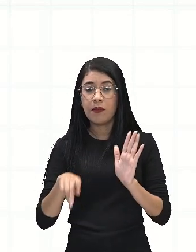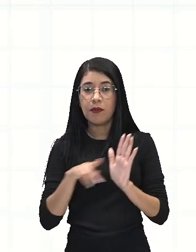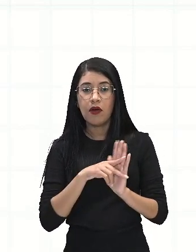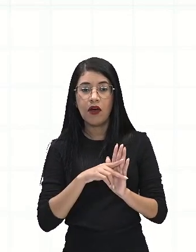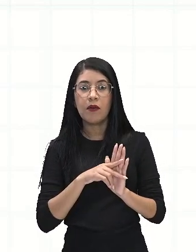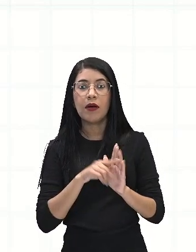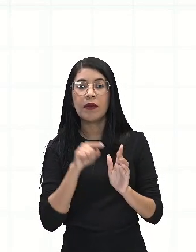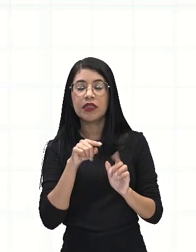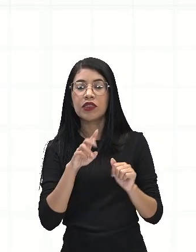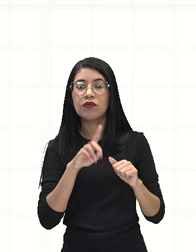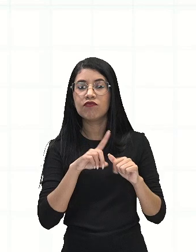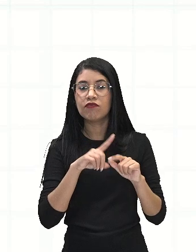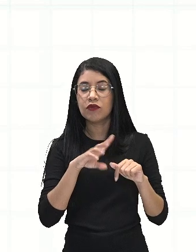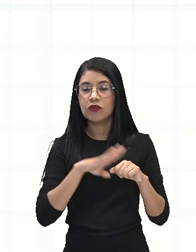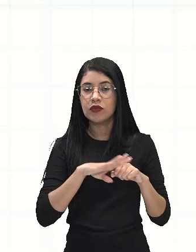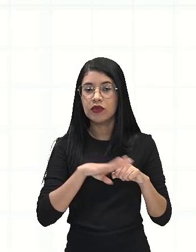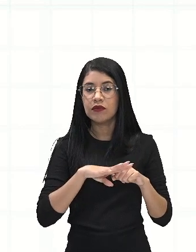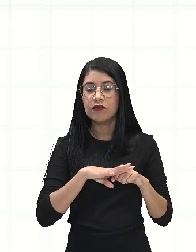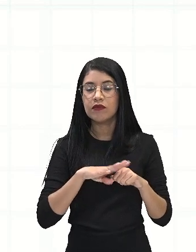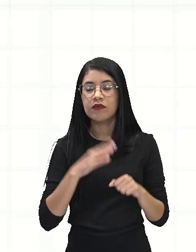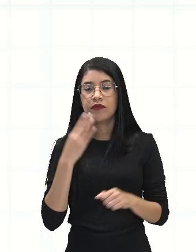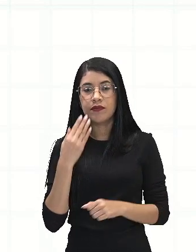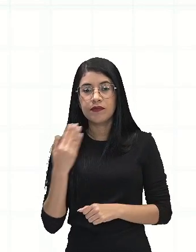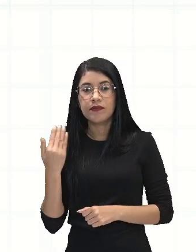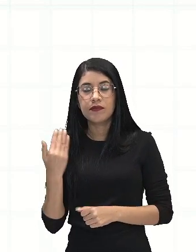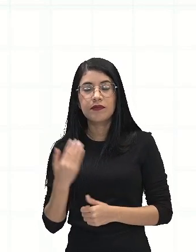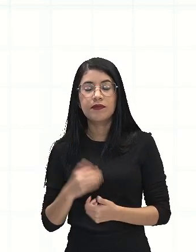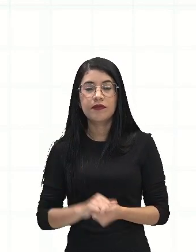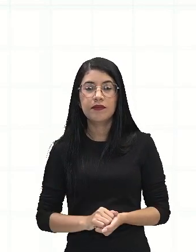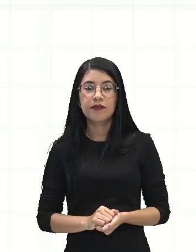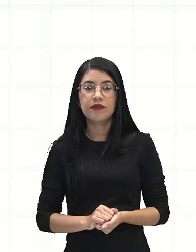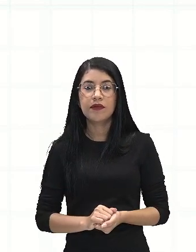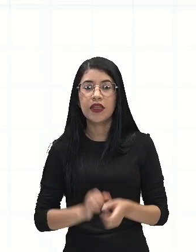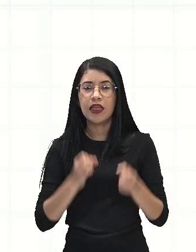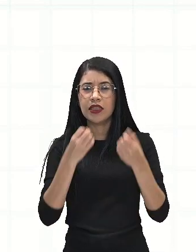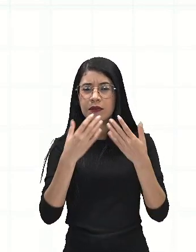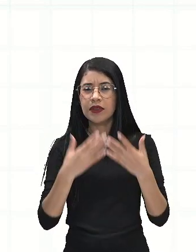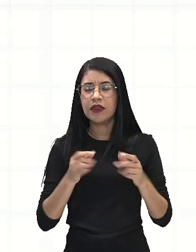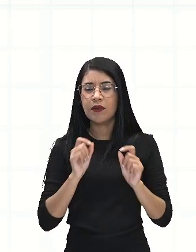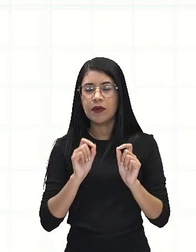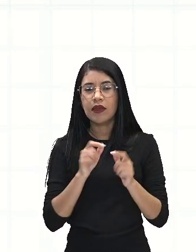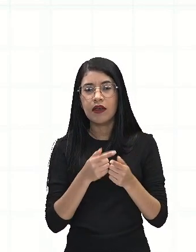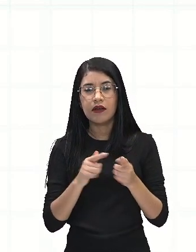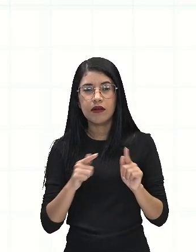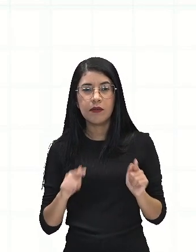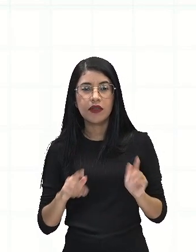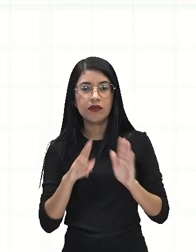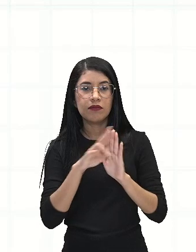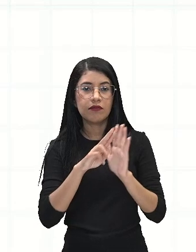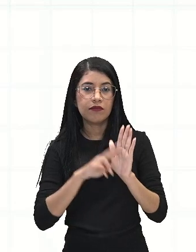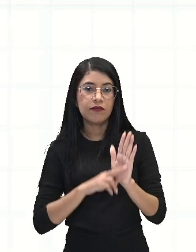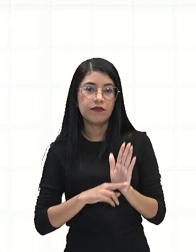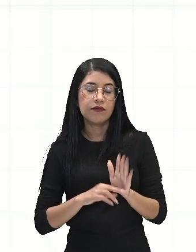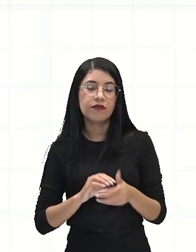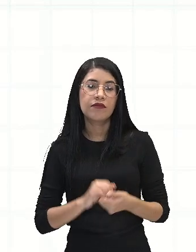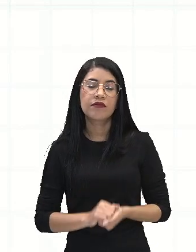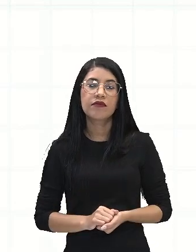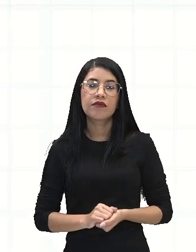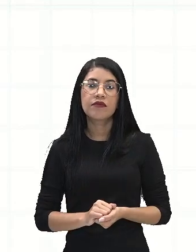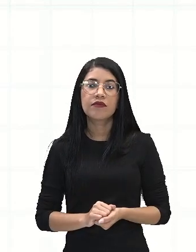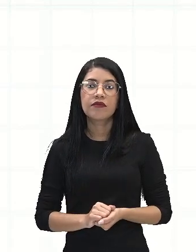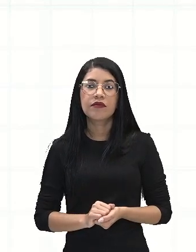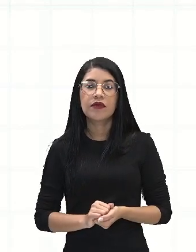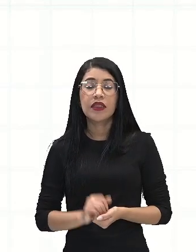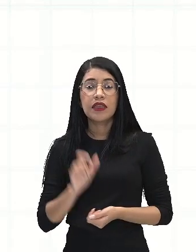de substantivo. Colocando aí para vocês o que a nossa gramática diz, a regra. Observem. A